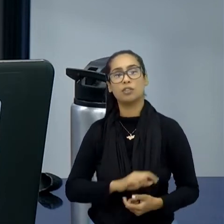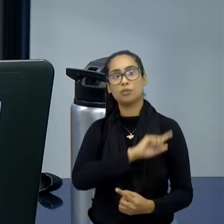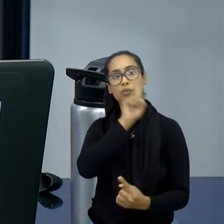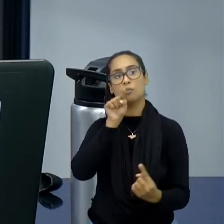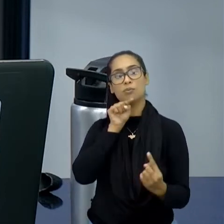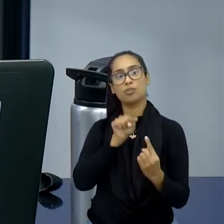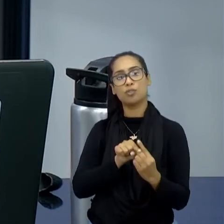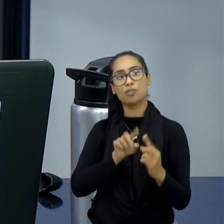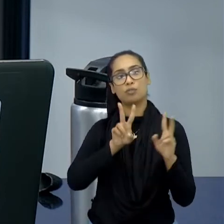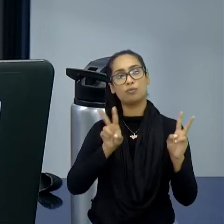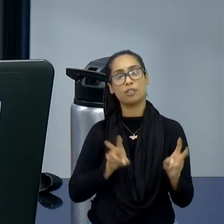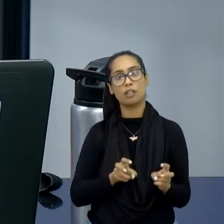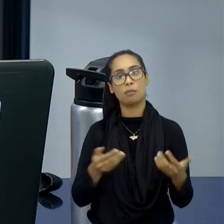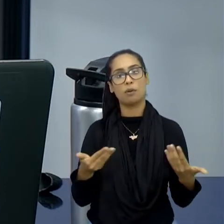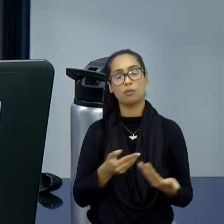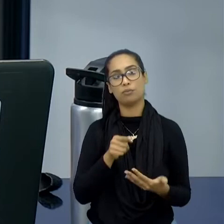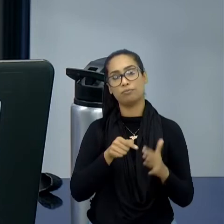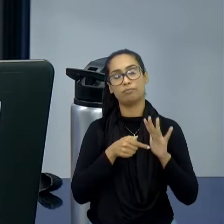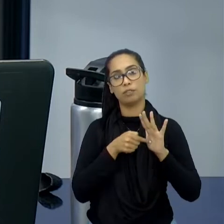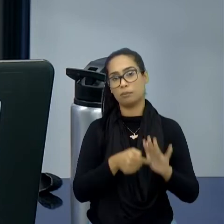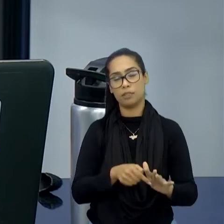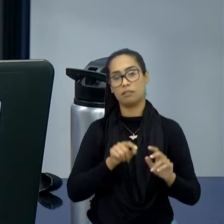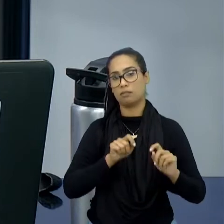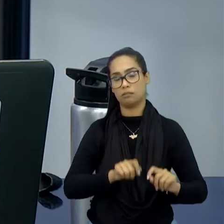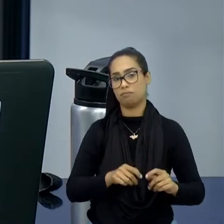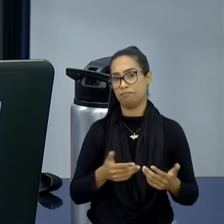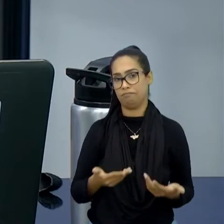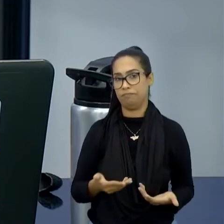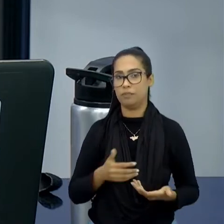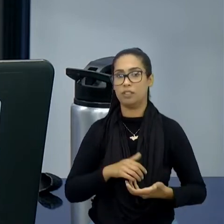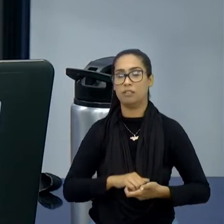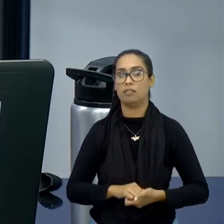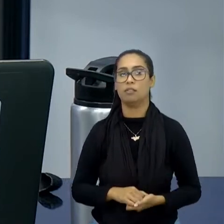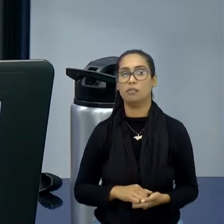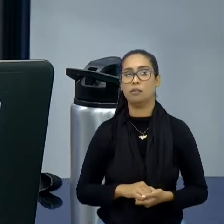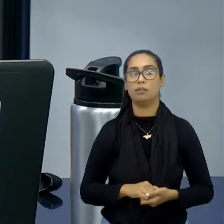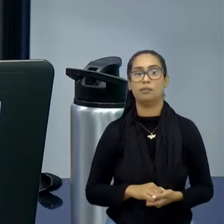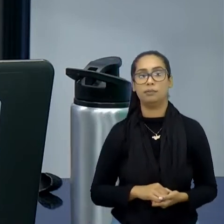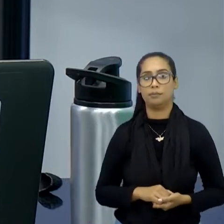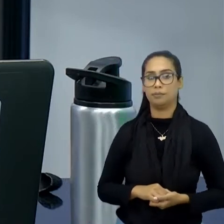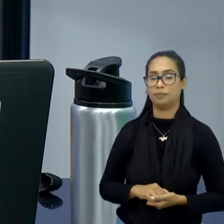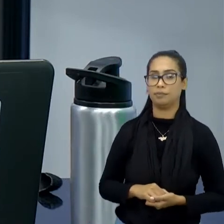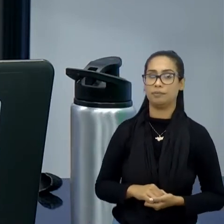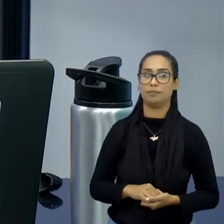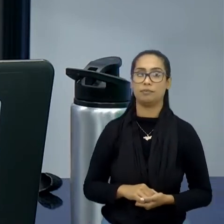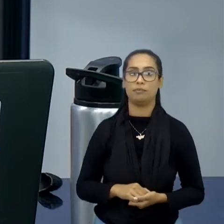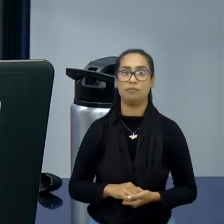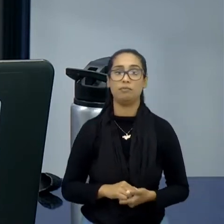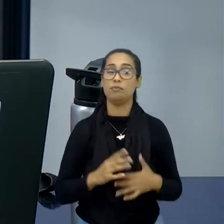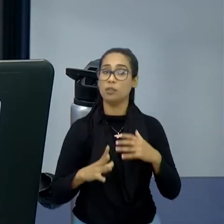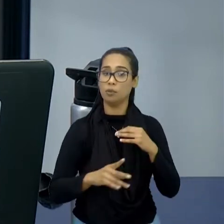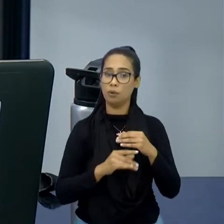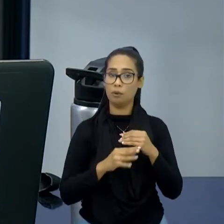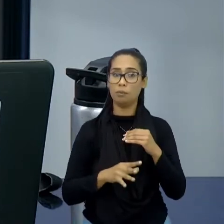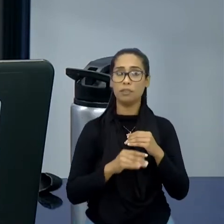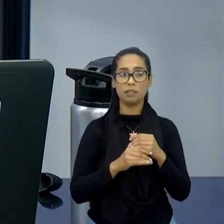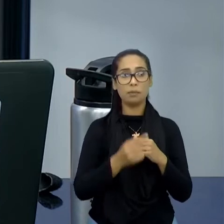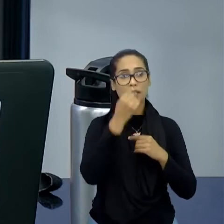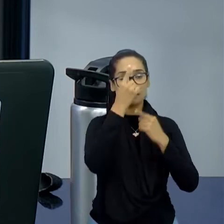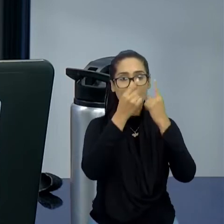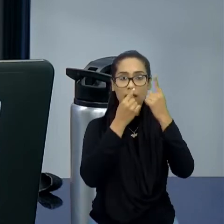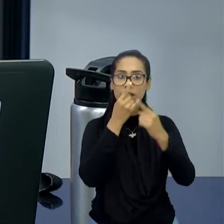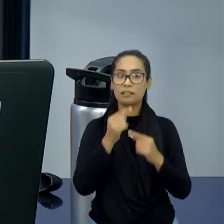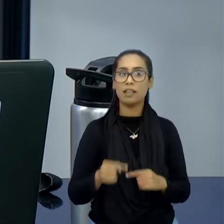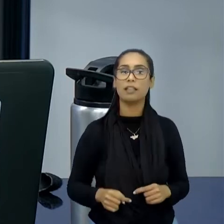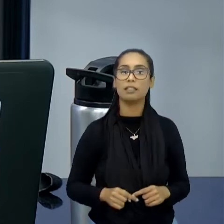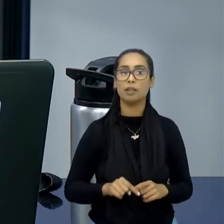você trouxe, ou antes a questão procedimental que você trouxe para a revolução, se vincula bastante com isso, né? Um